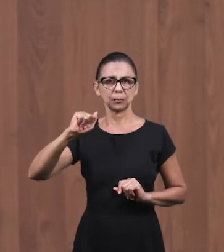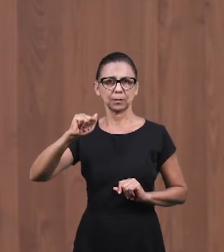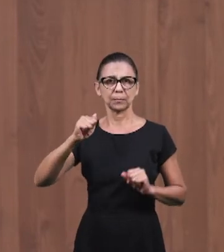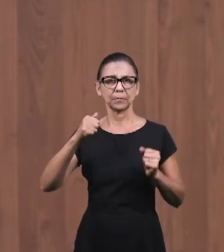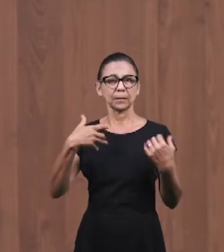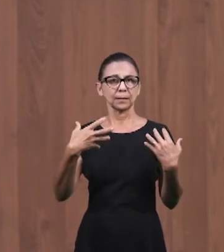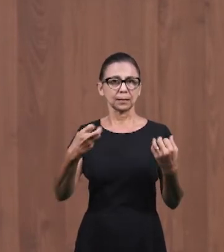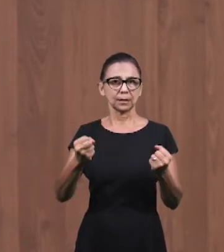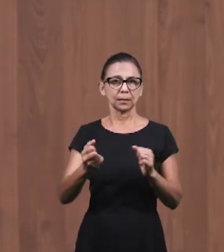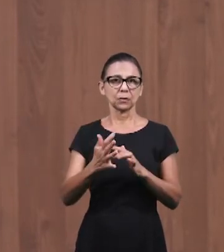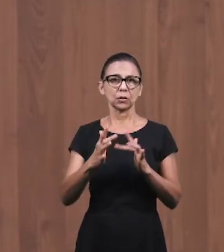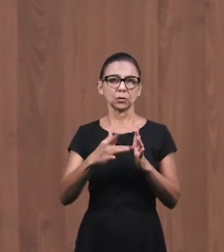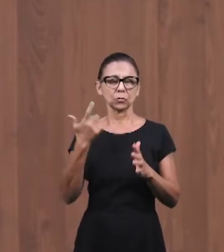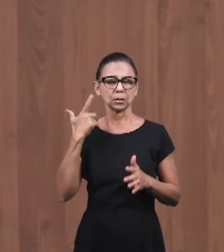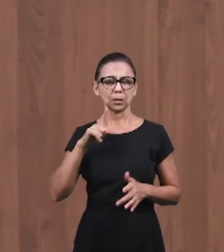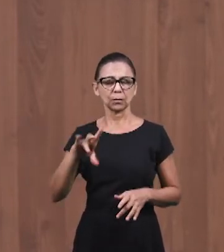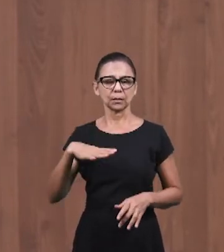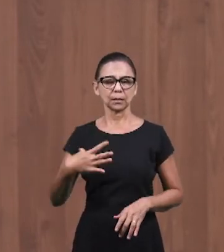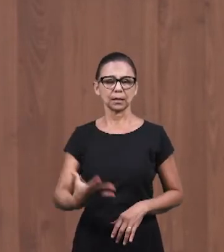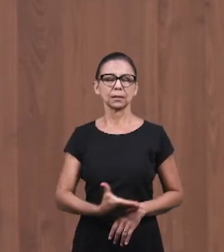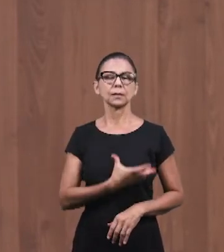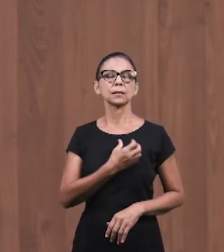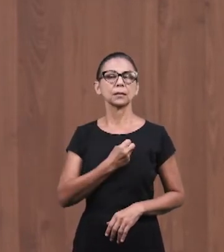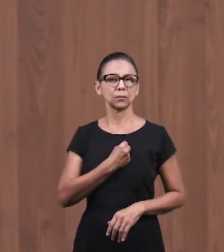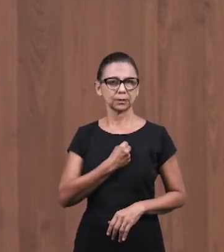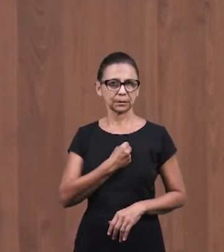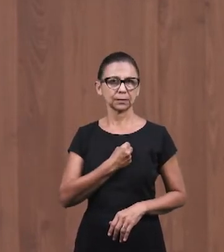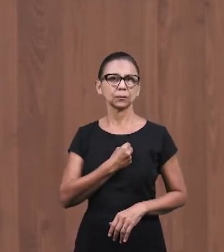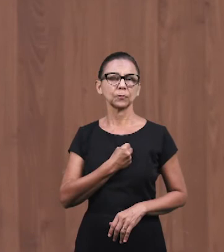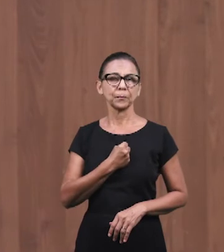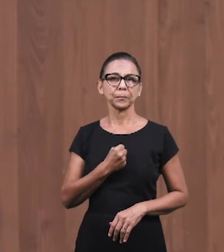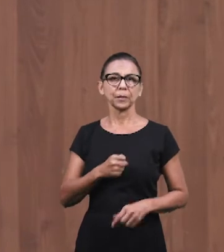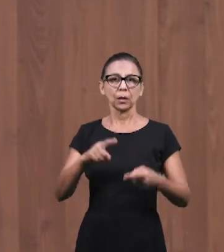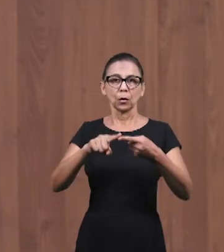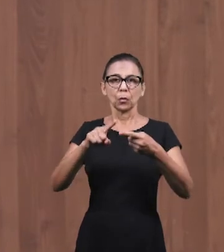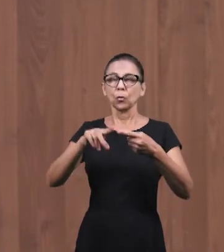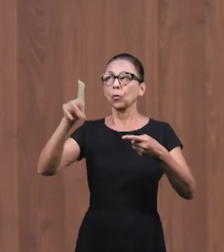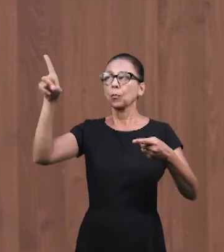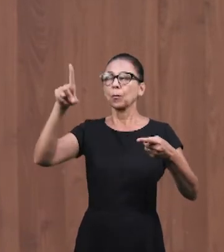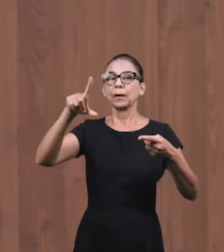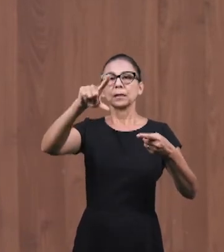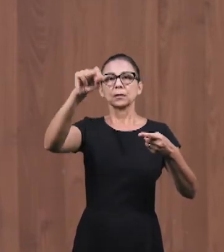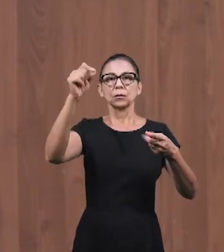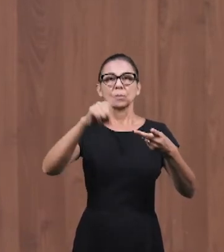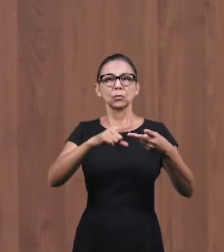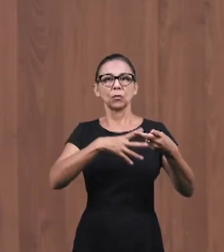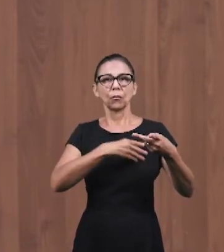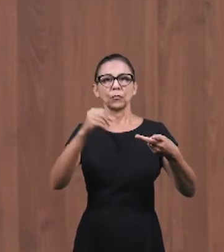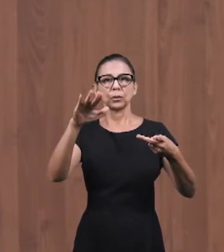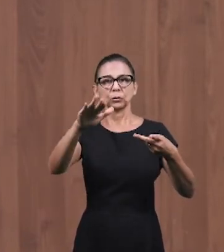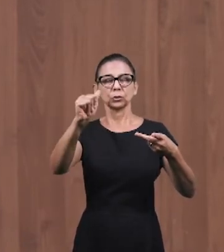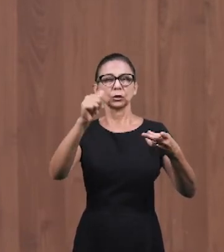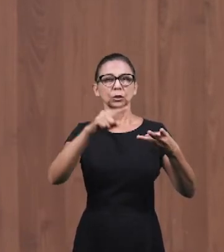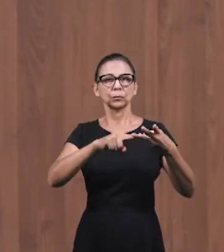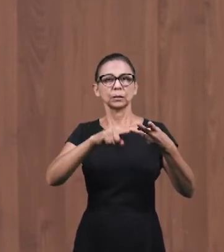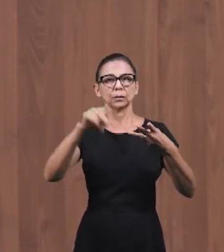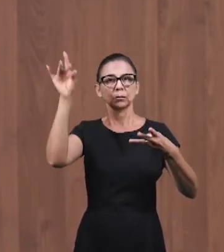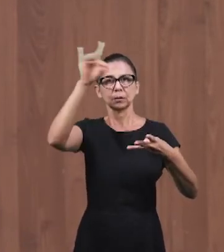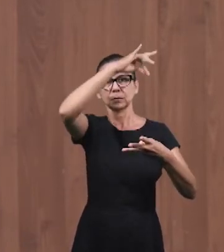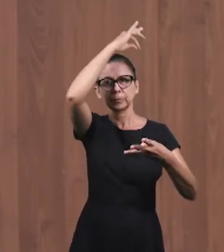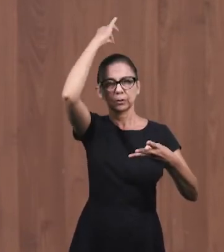da operação do Espírito Santo, e em Jesus somos chamados. O Pai elege, o Filho nos chama e o